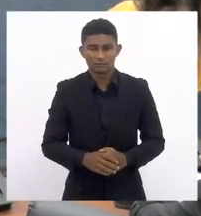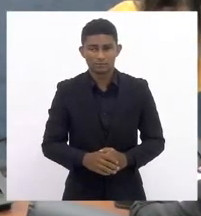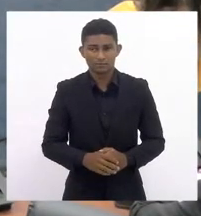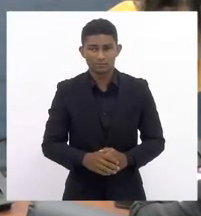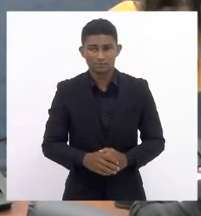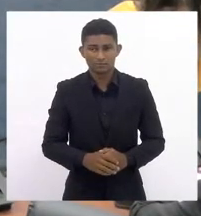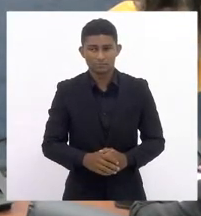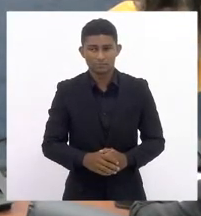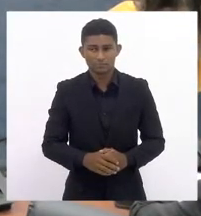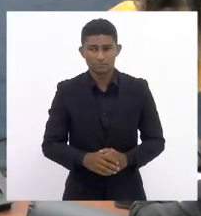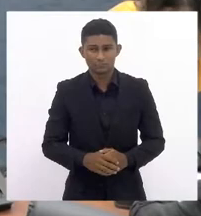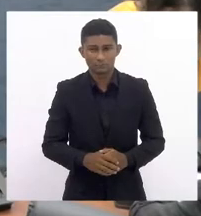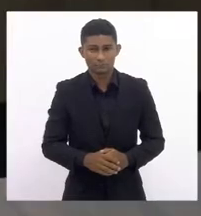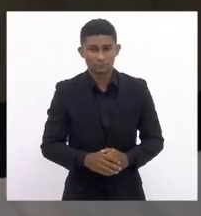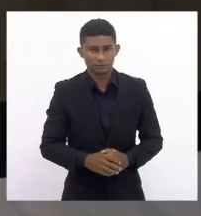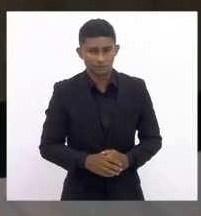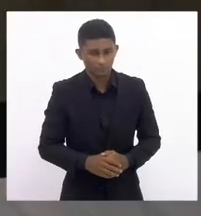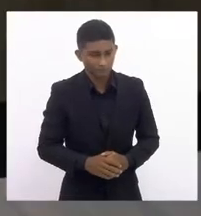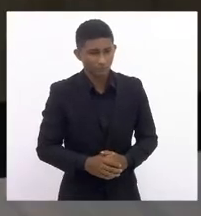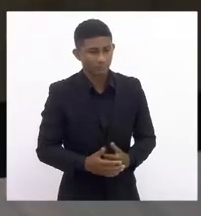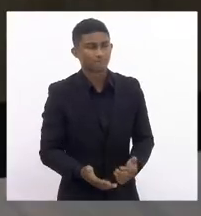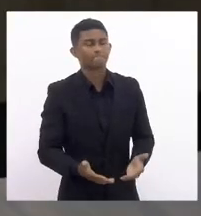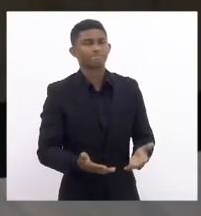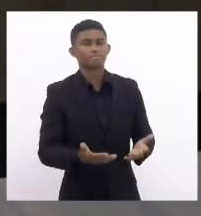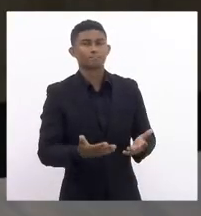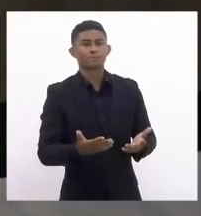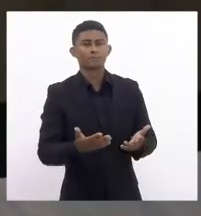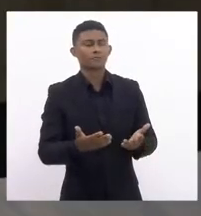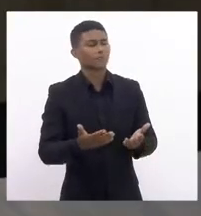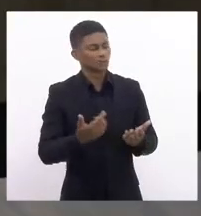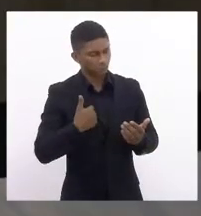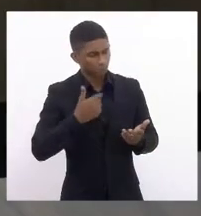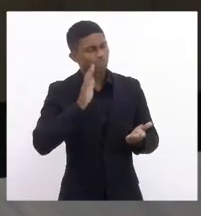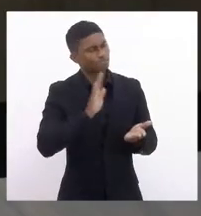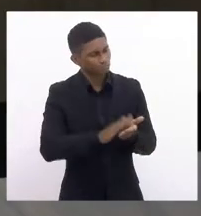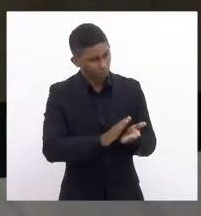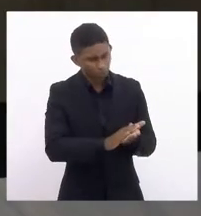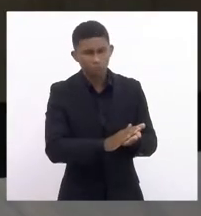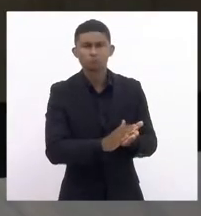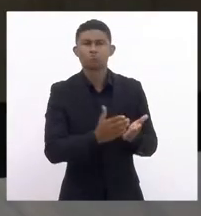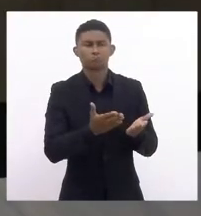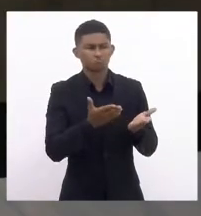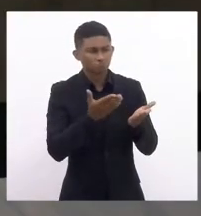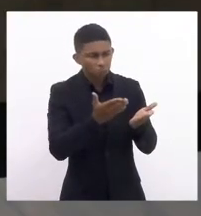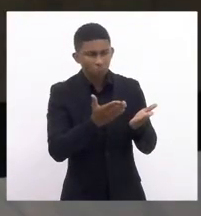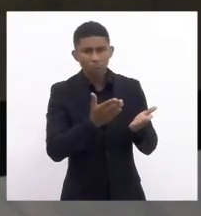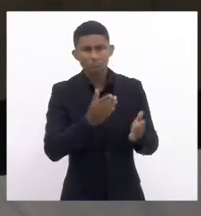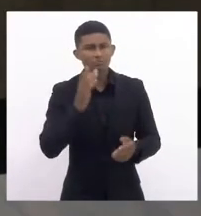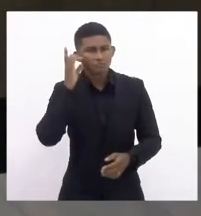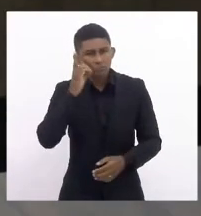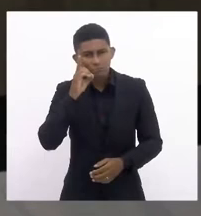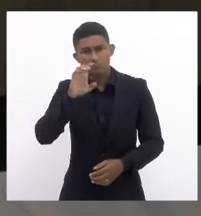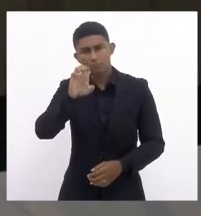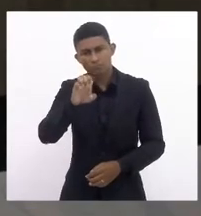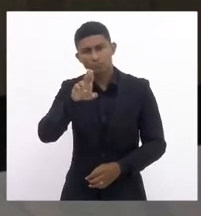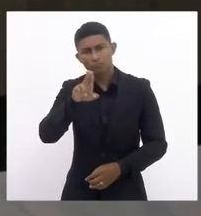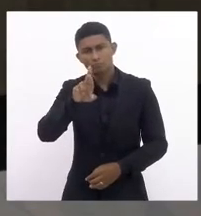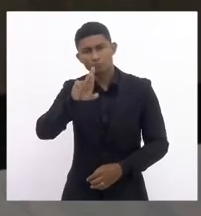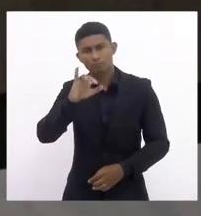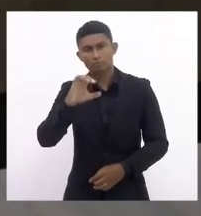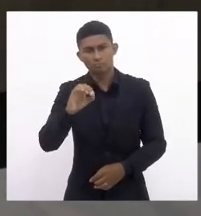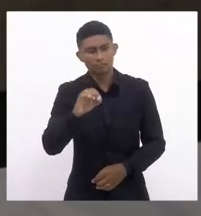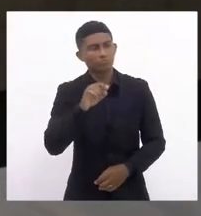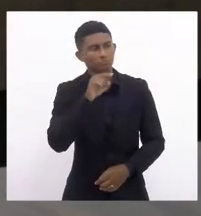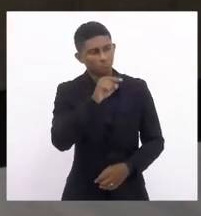Boa noite. Presidente, eu quero inicialmente elogiar a iniciativa do deputado Eurico Júnior. É